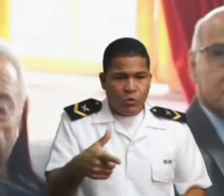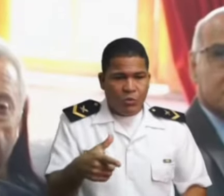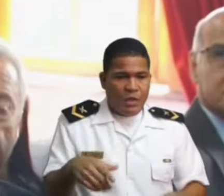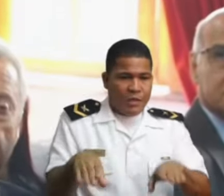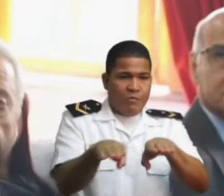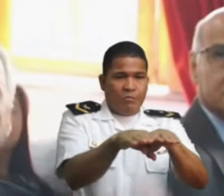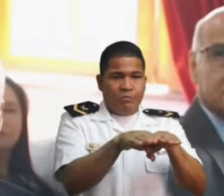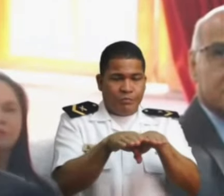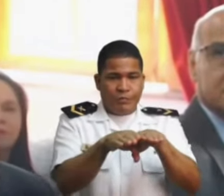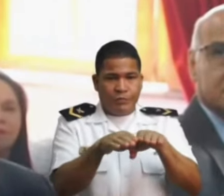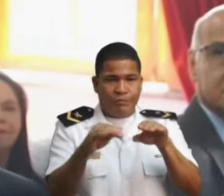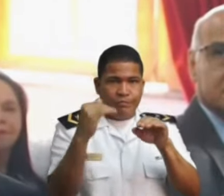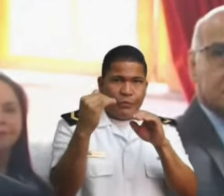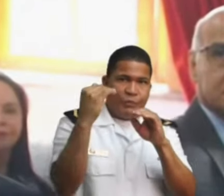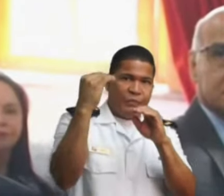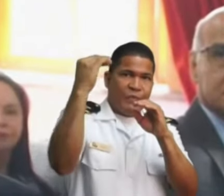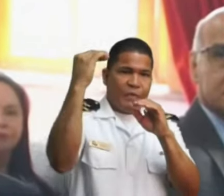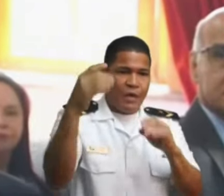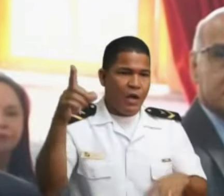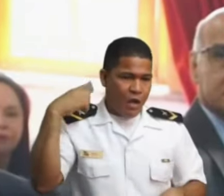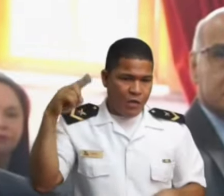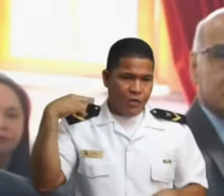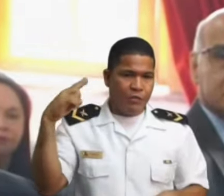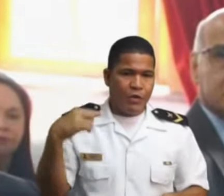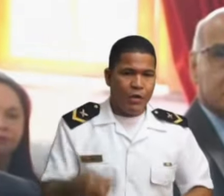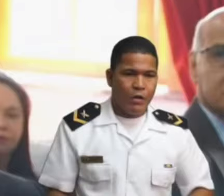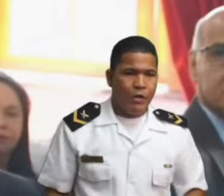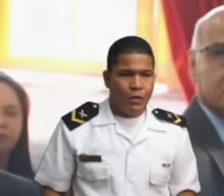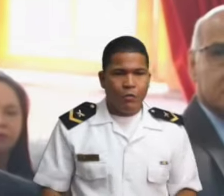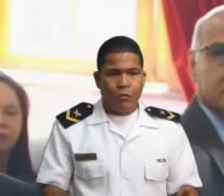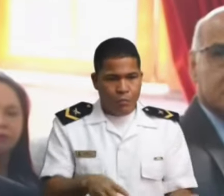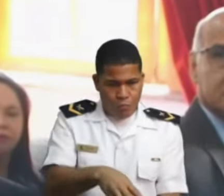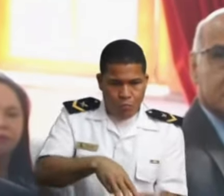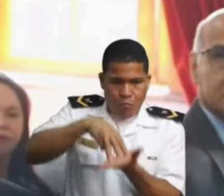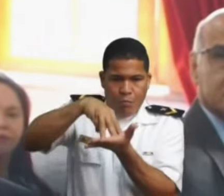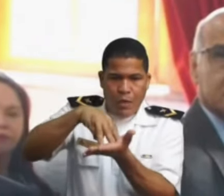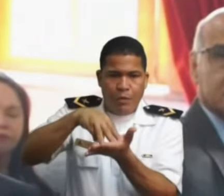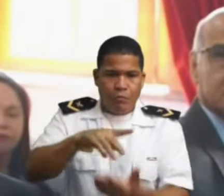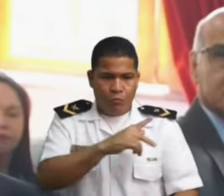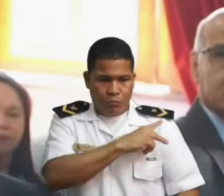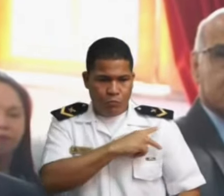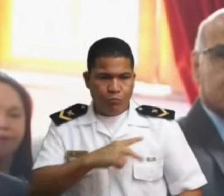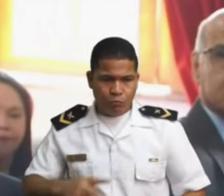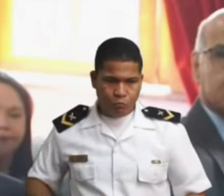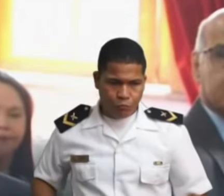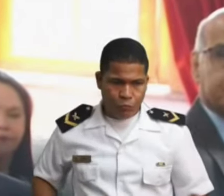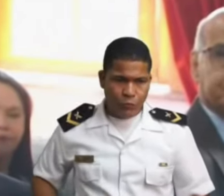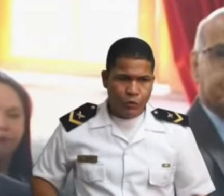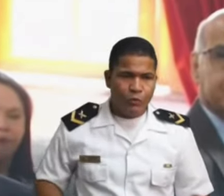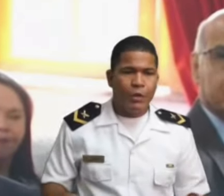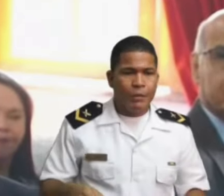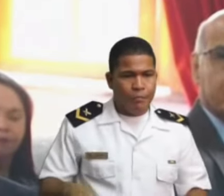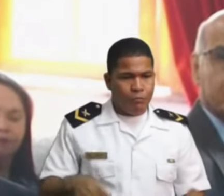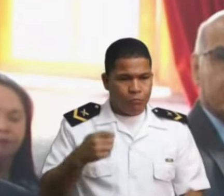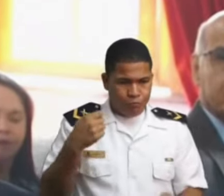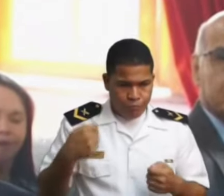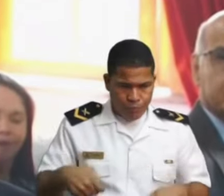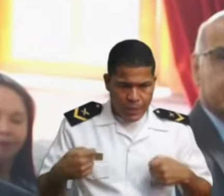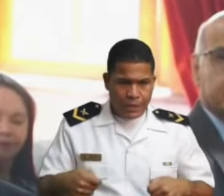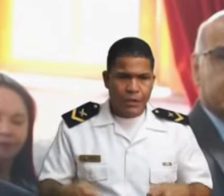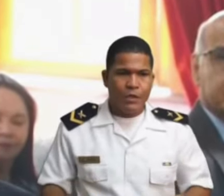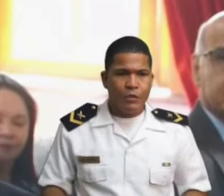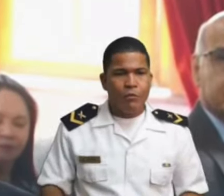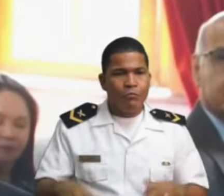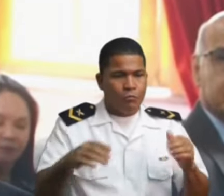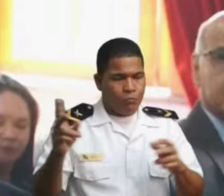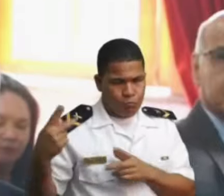advogados, magistrados e membros do Ministério Público. Ao revés, exigindo desses atores consideração